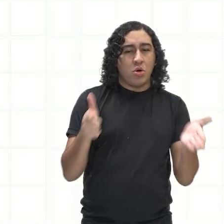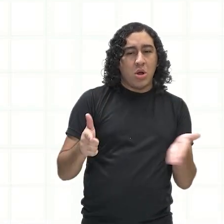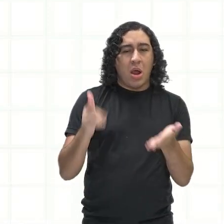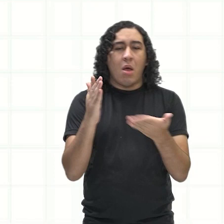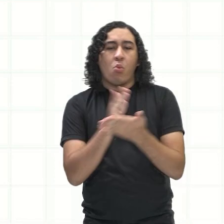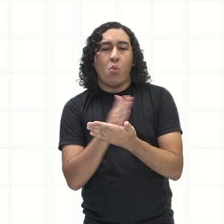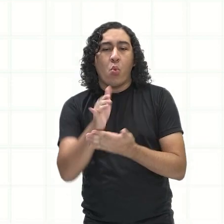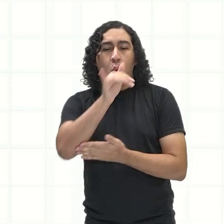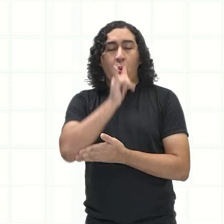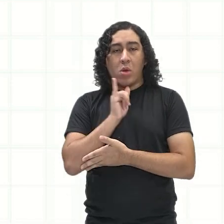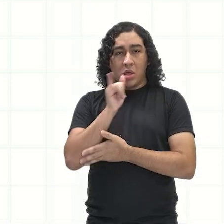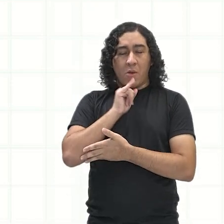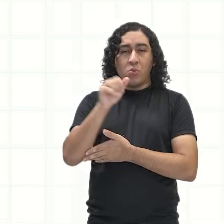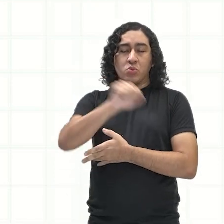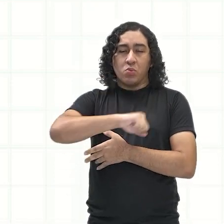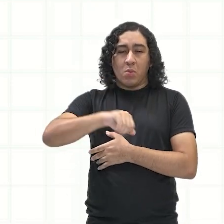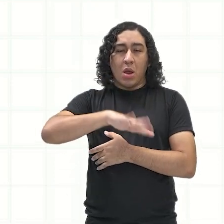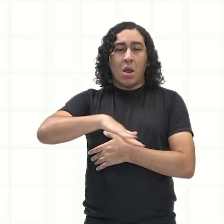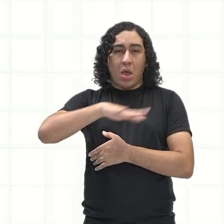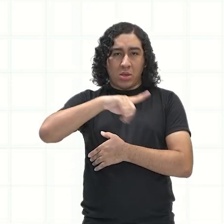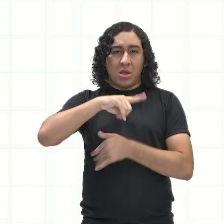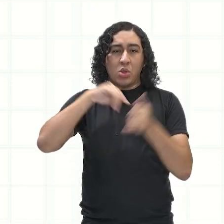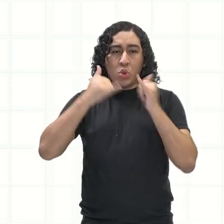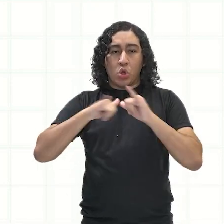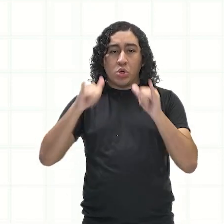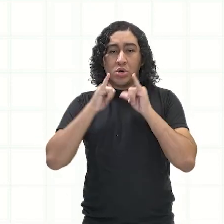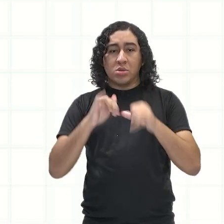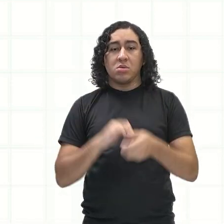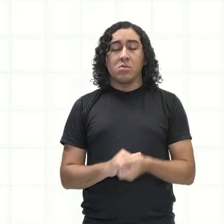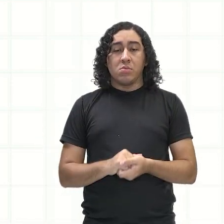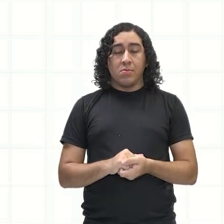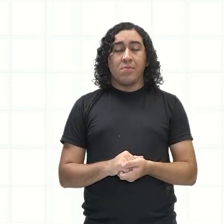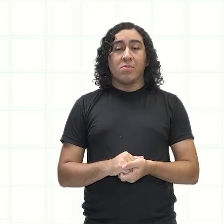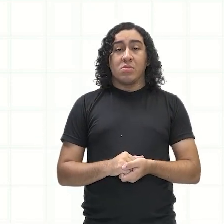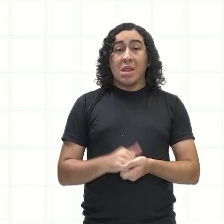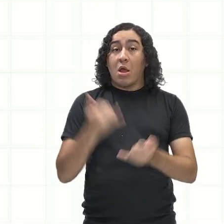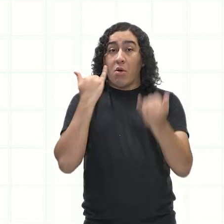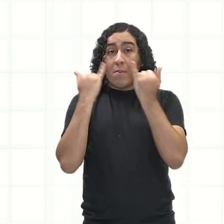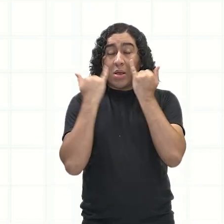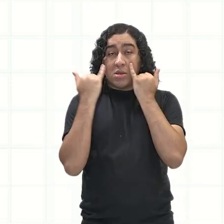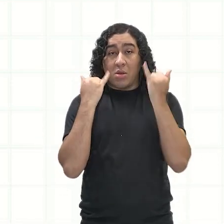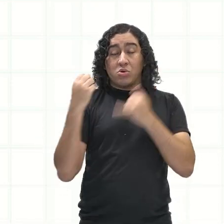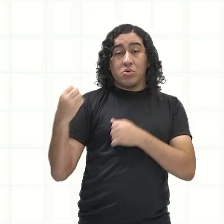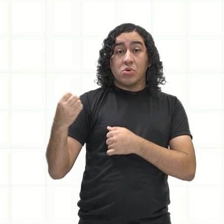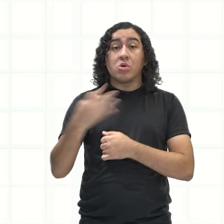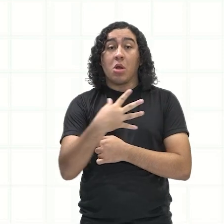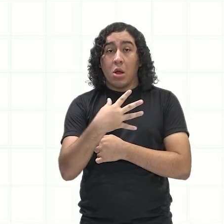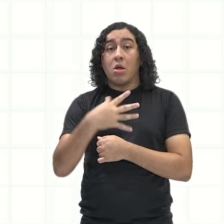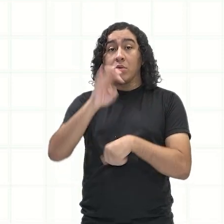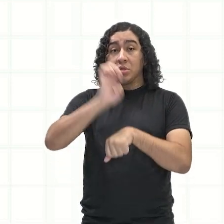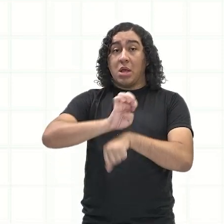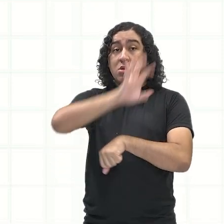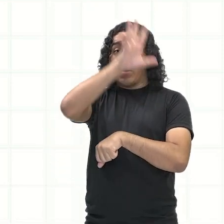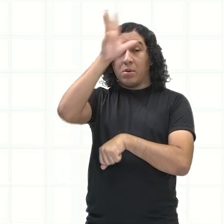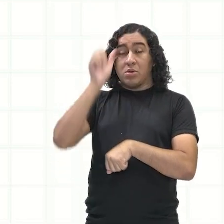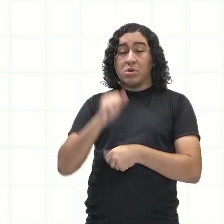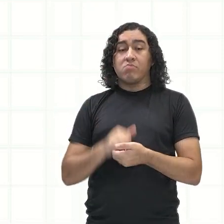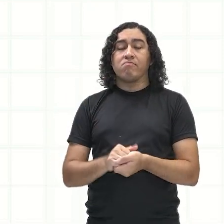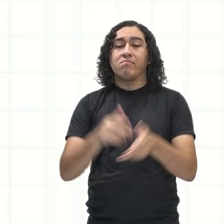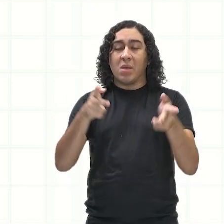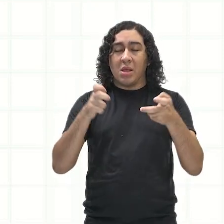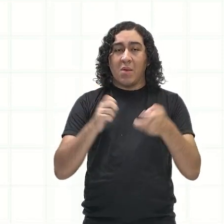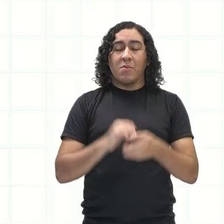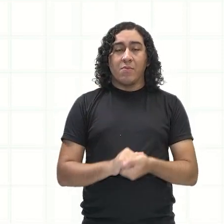alguns portais de notícia, com dados atualizados ali sobre a AIDS no Amazonas. Então, o que a gente observa? No Amazonas,